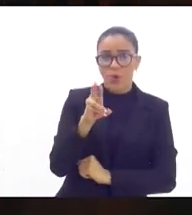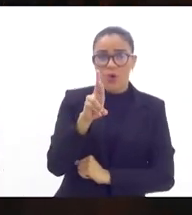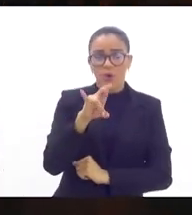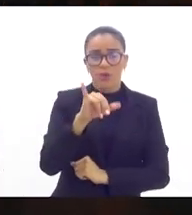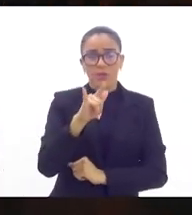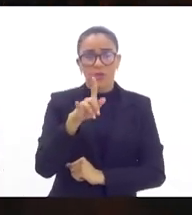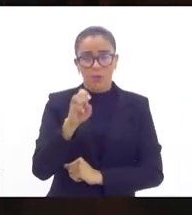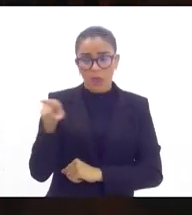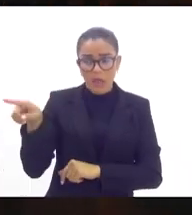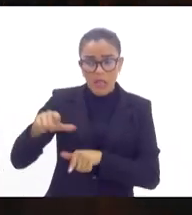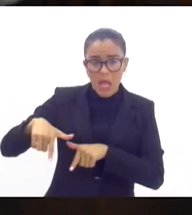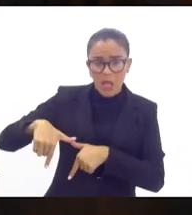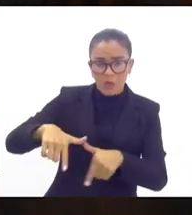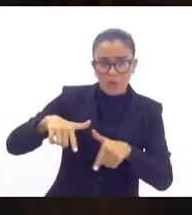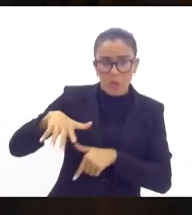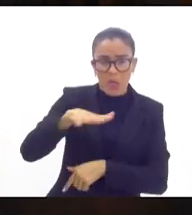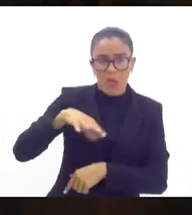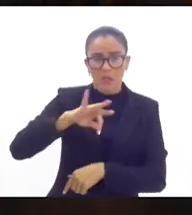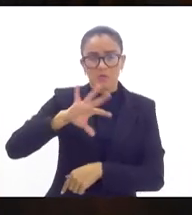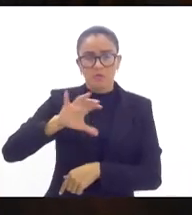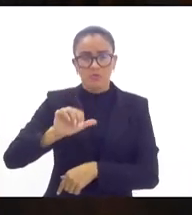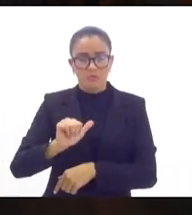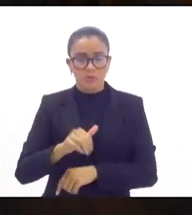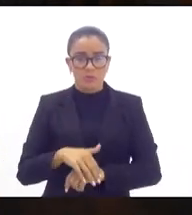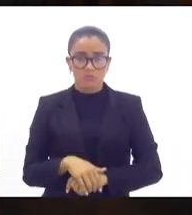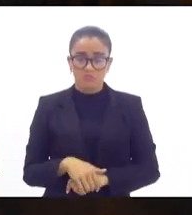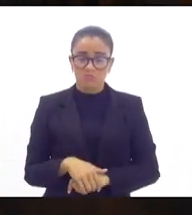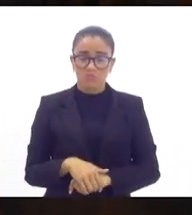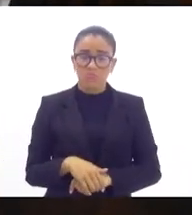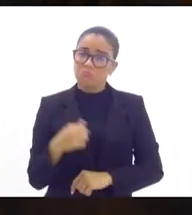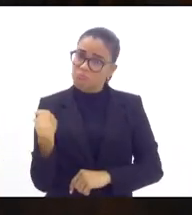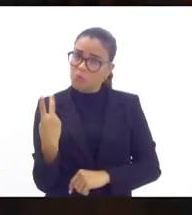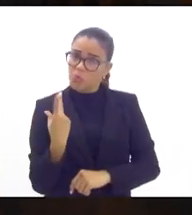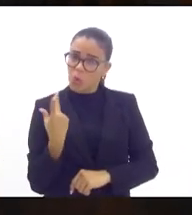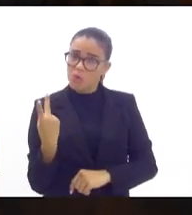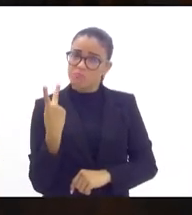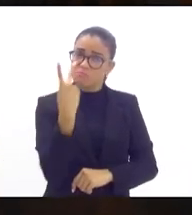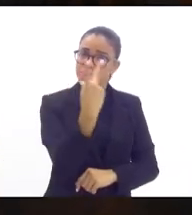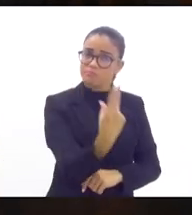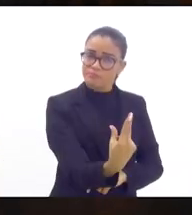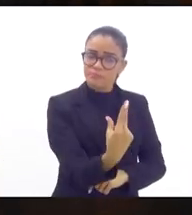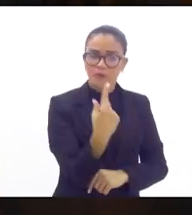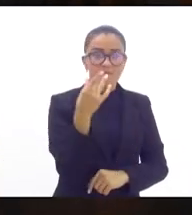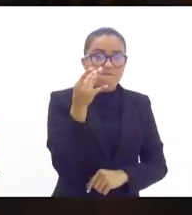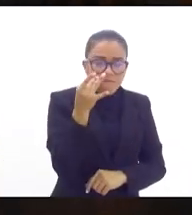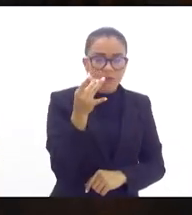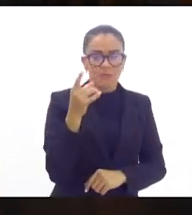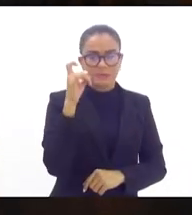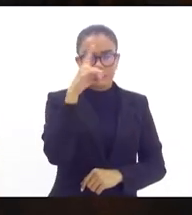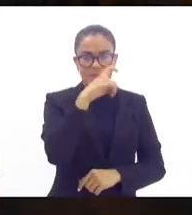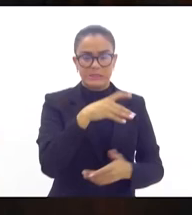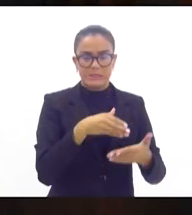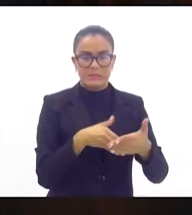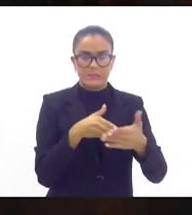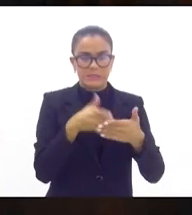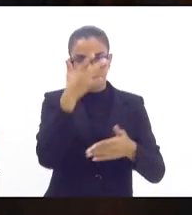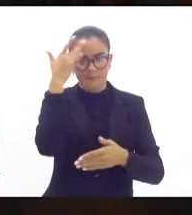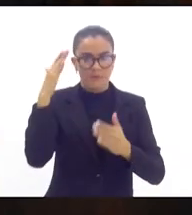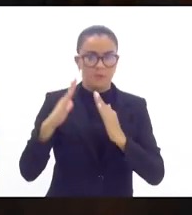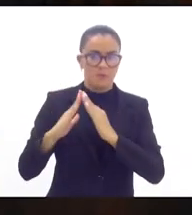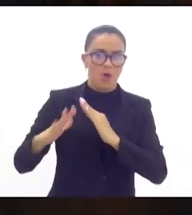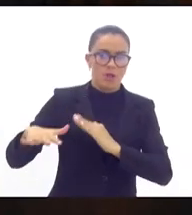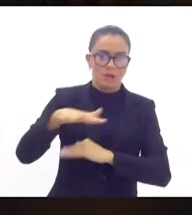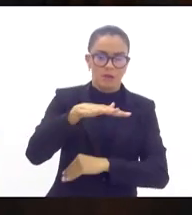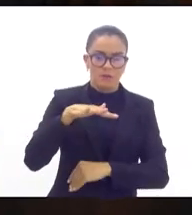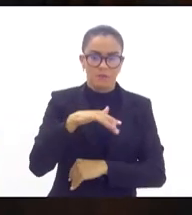naquela região da Tijuca ali nós frequenta mos ali nós fomos na presenciamos a dificuldade do morador então o que que a gente pede para quem